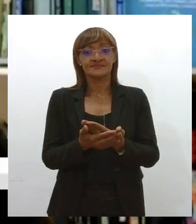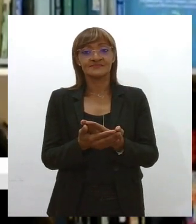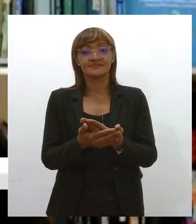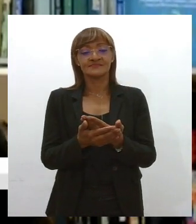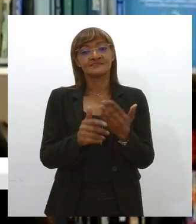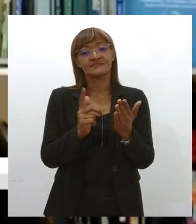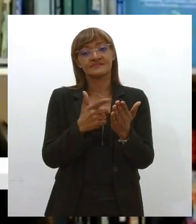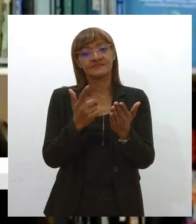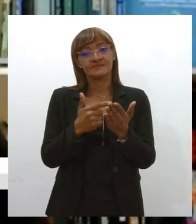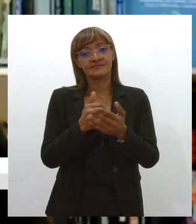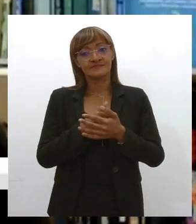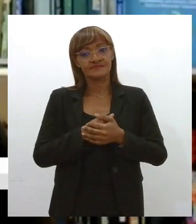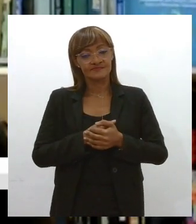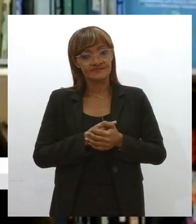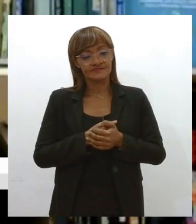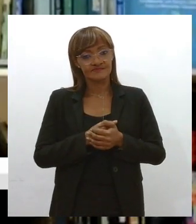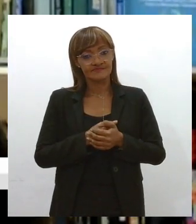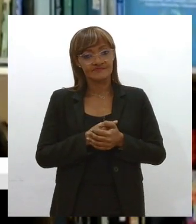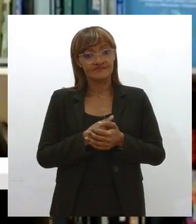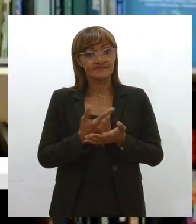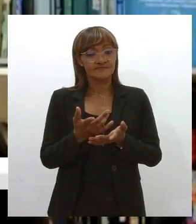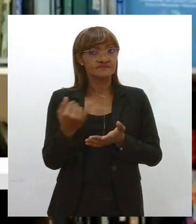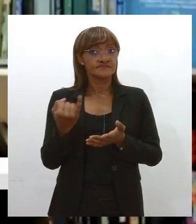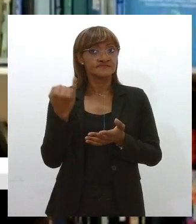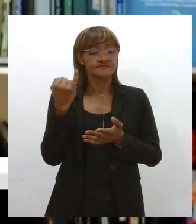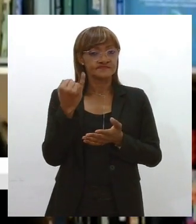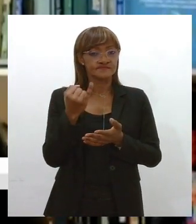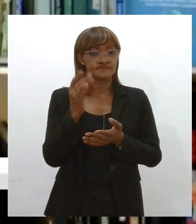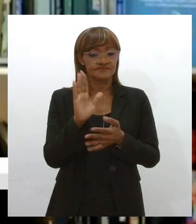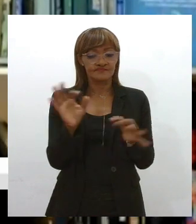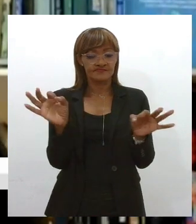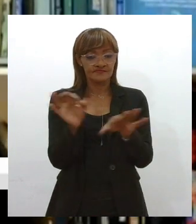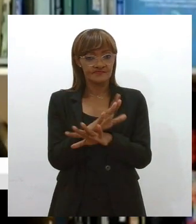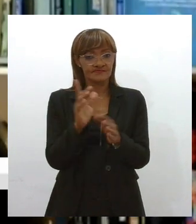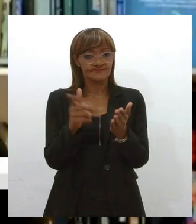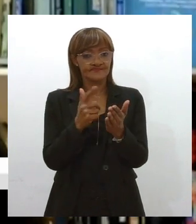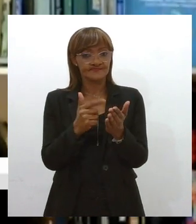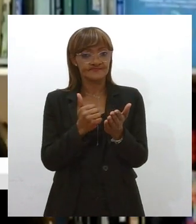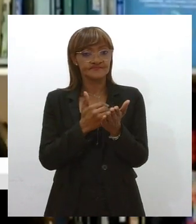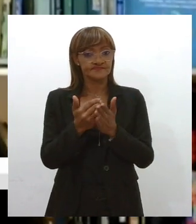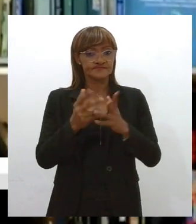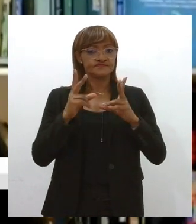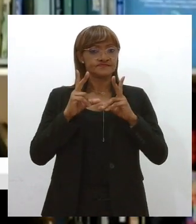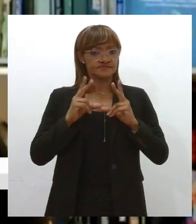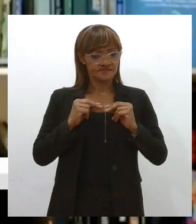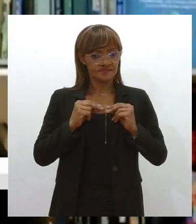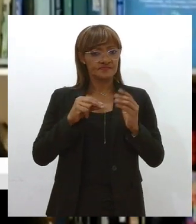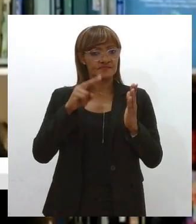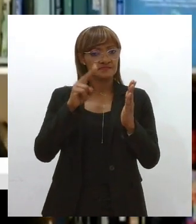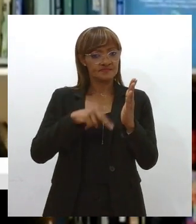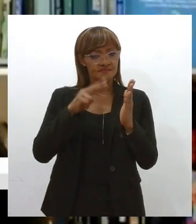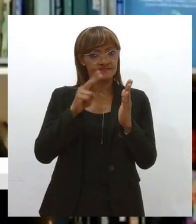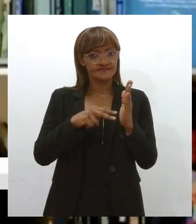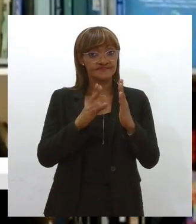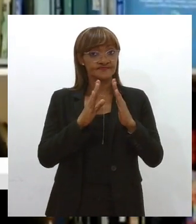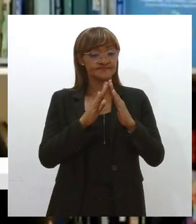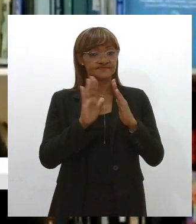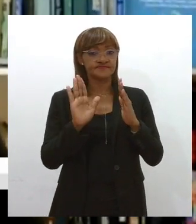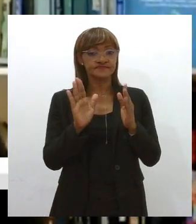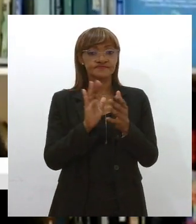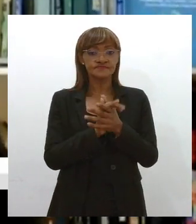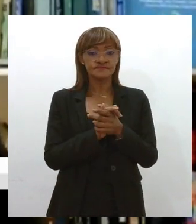E isso foi essencial, assim. Depois que o livro ficou pronto e as pessoas começaram a receber ele nas próprias casas, o feedback foi